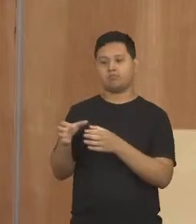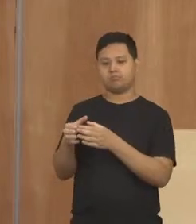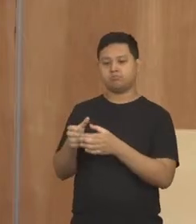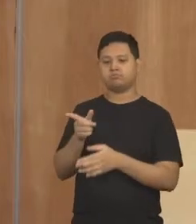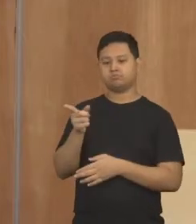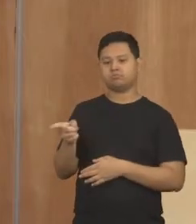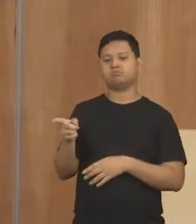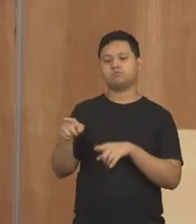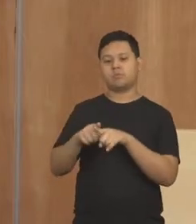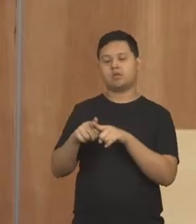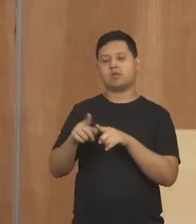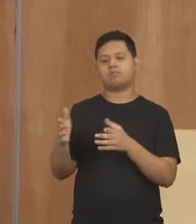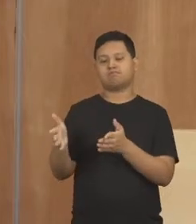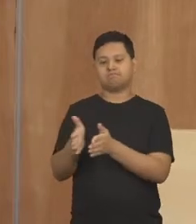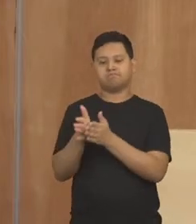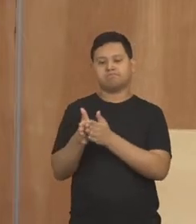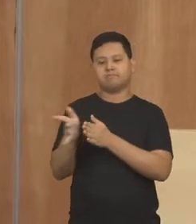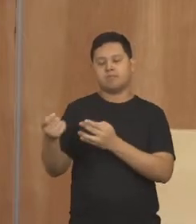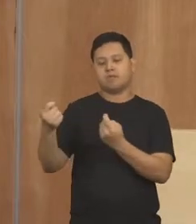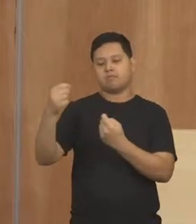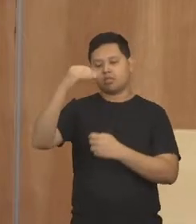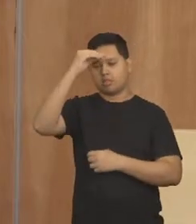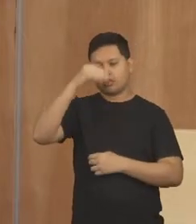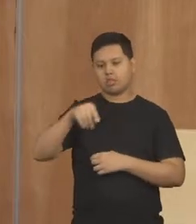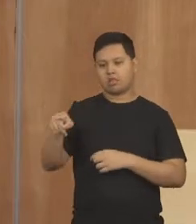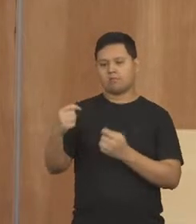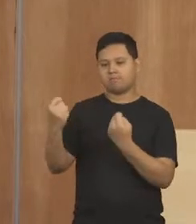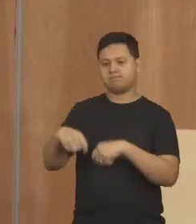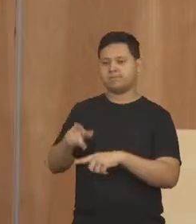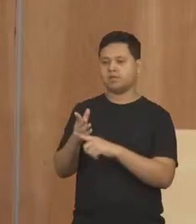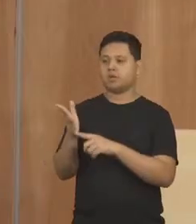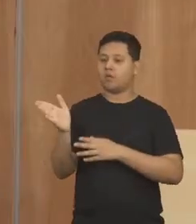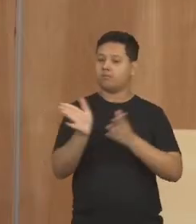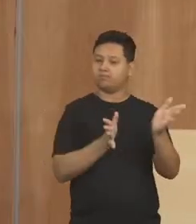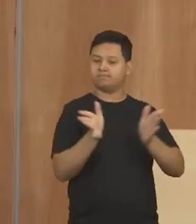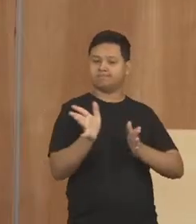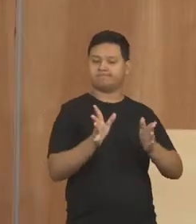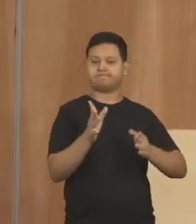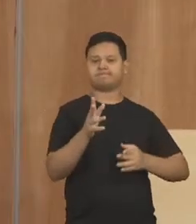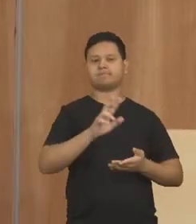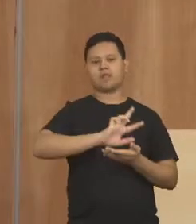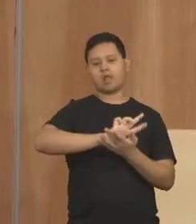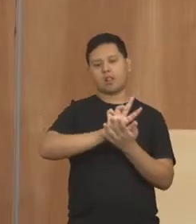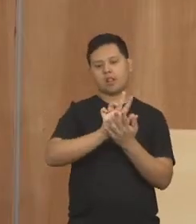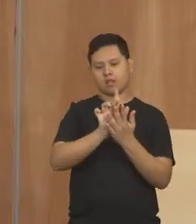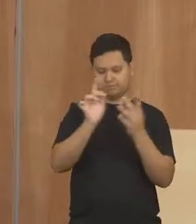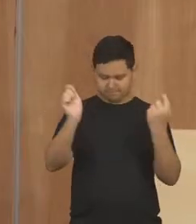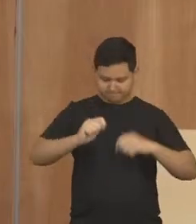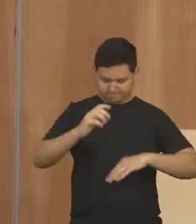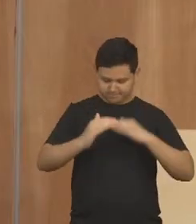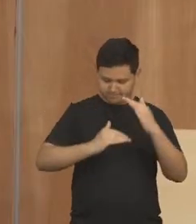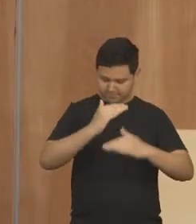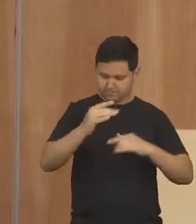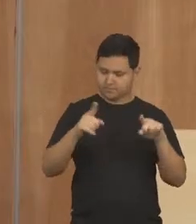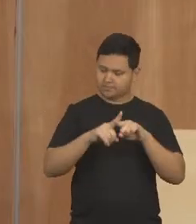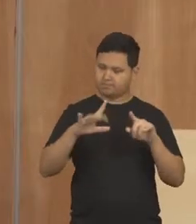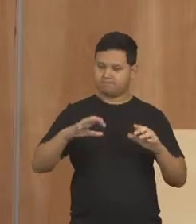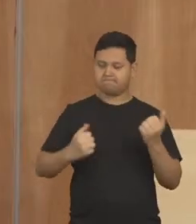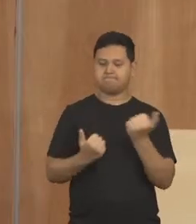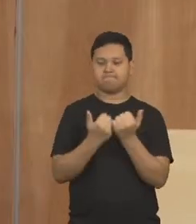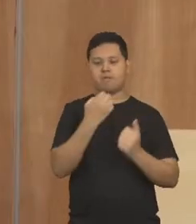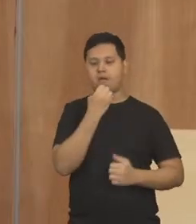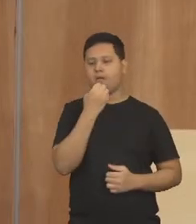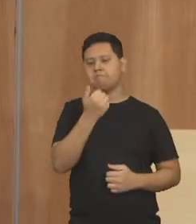grupos que são vulneráveis, garantindo que tenham acesso a serviços de desenvolvimento e uma qualidade de